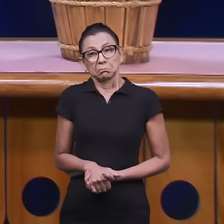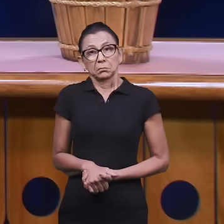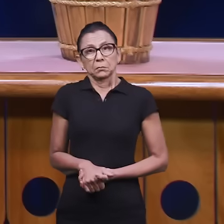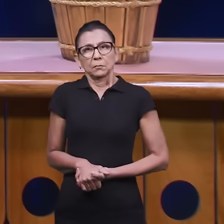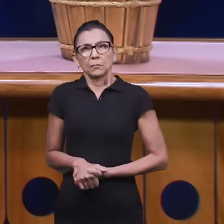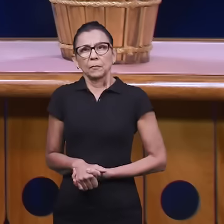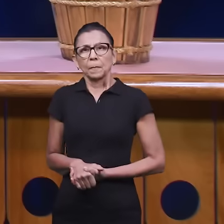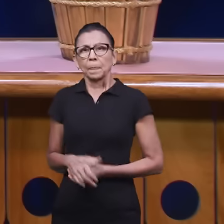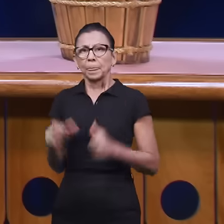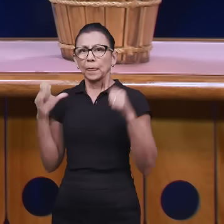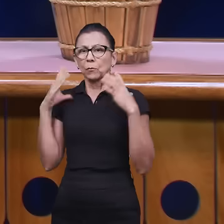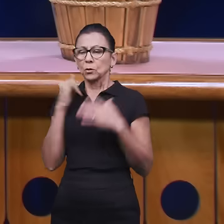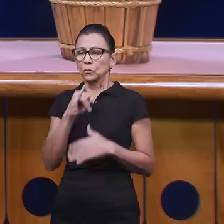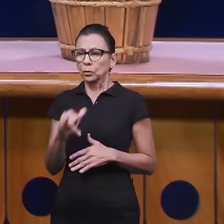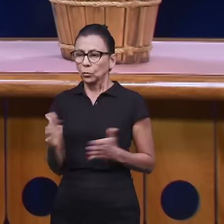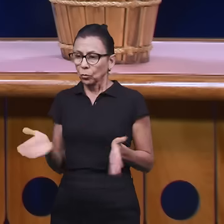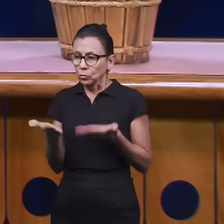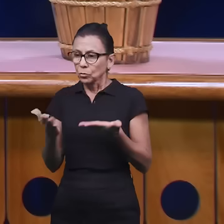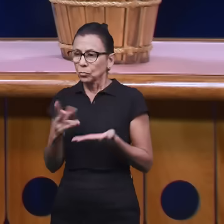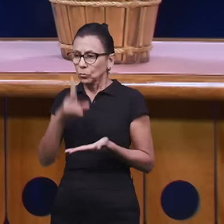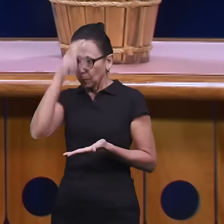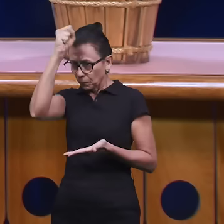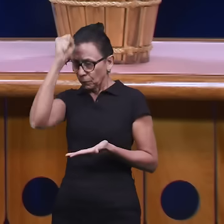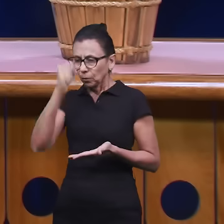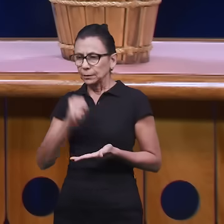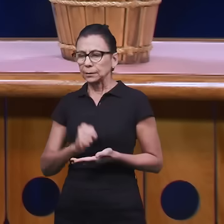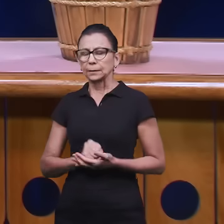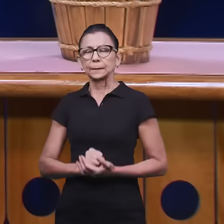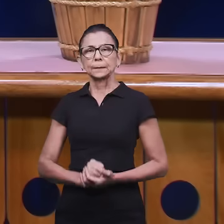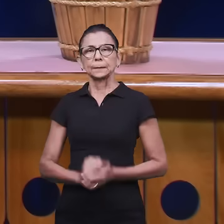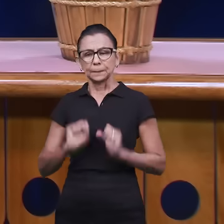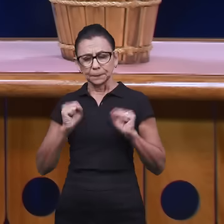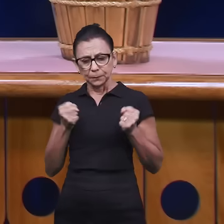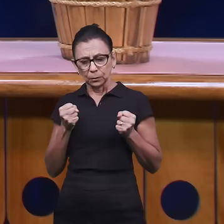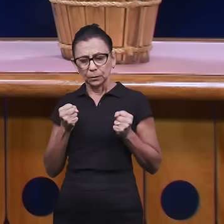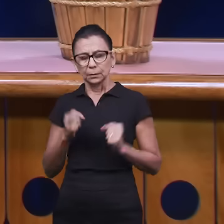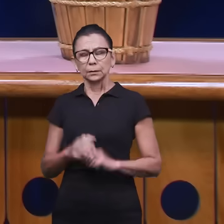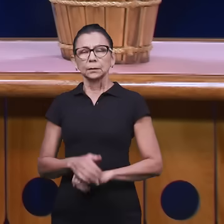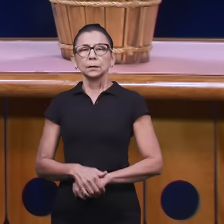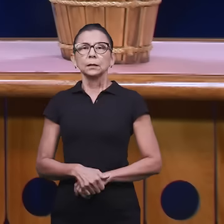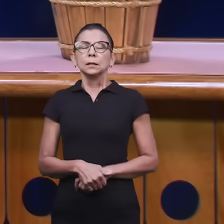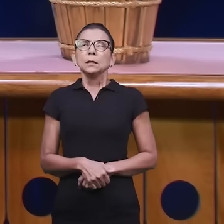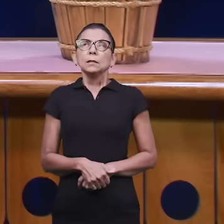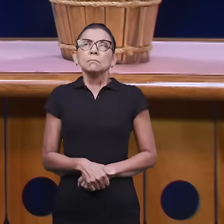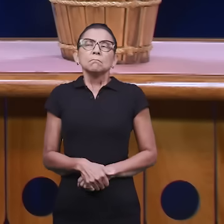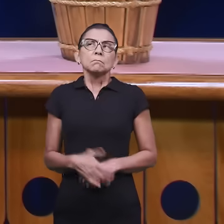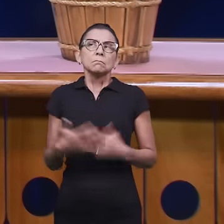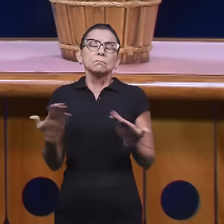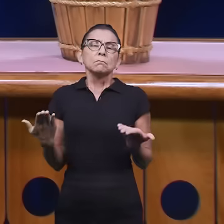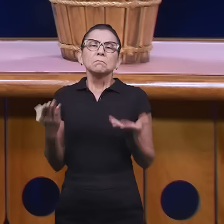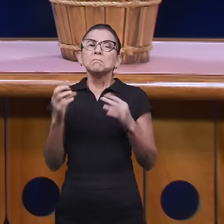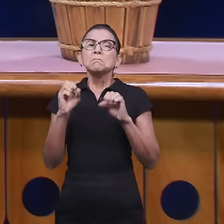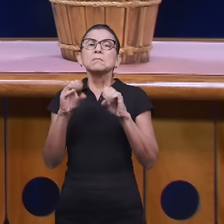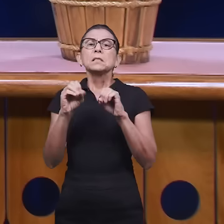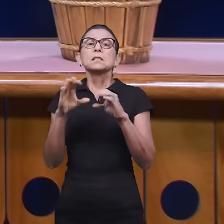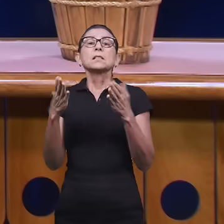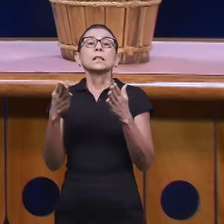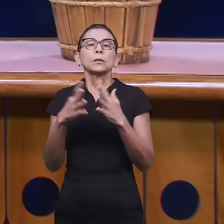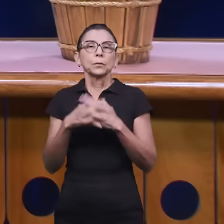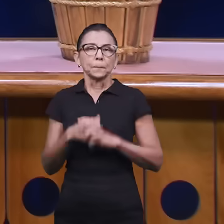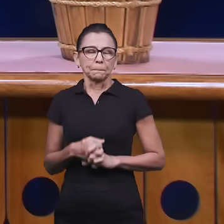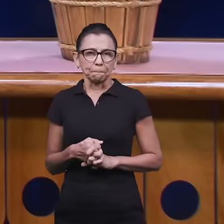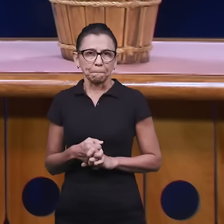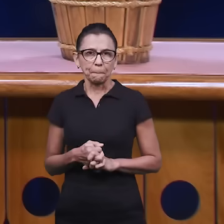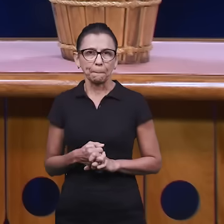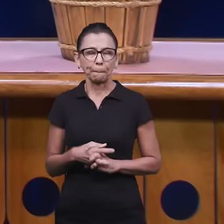Qual a importância de tudo isso? O que nós tiramos de ensino nisso aí?